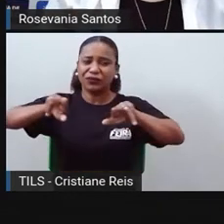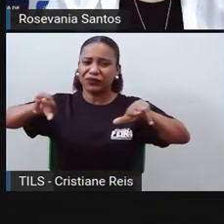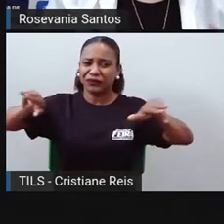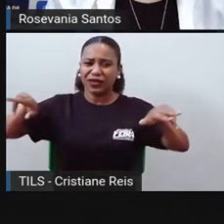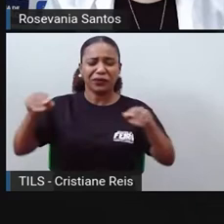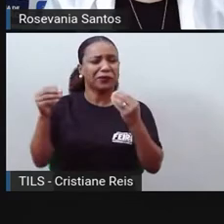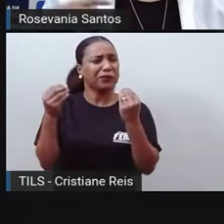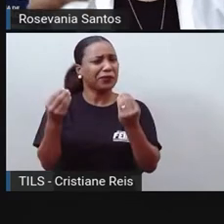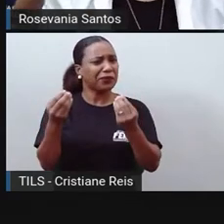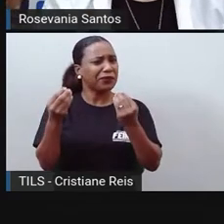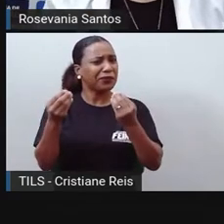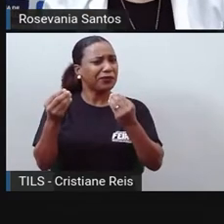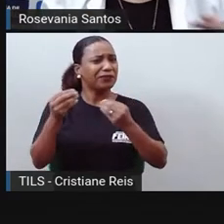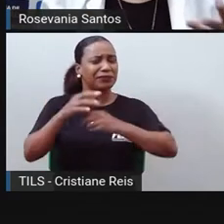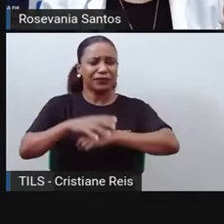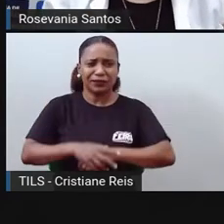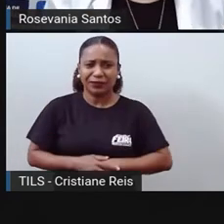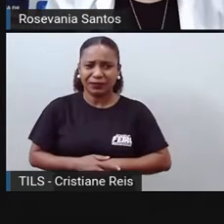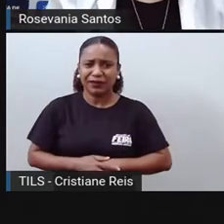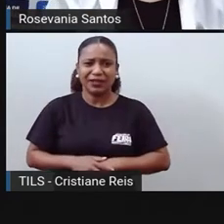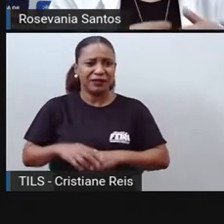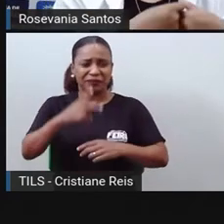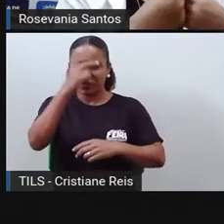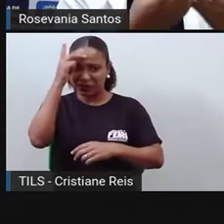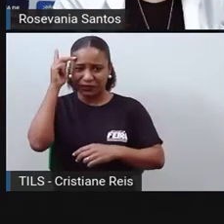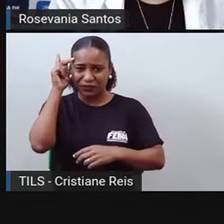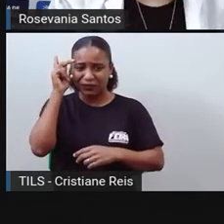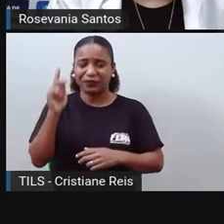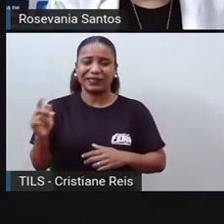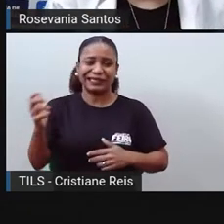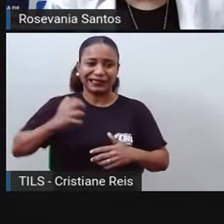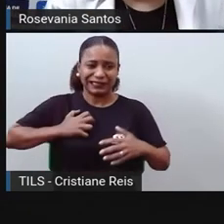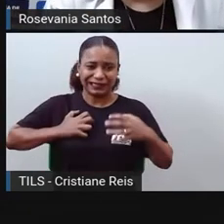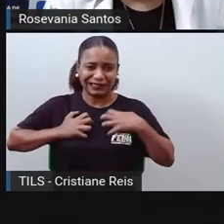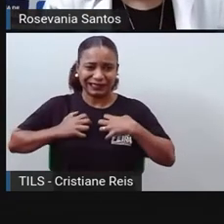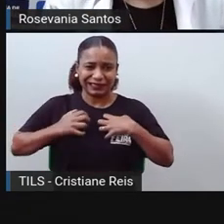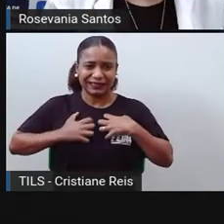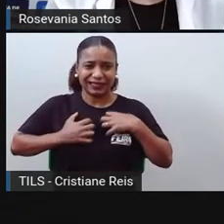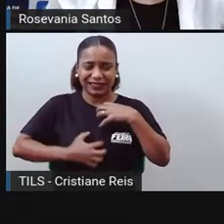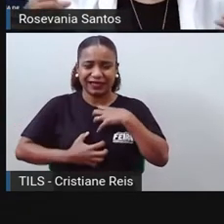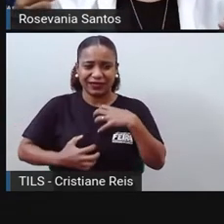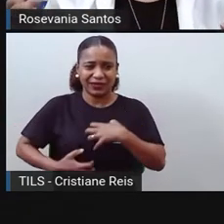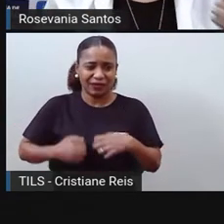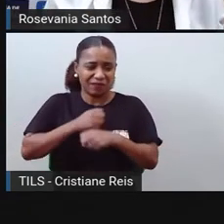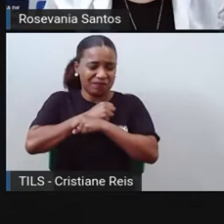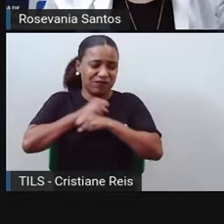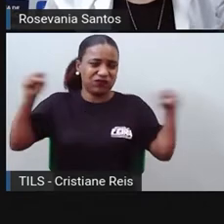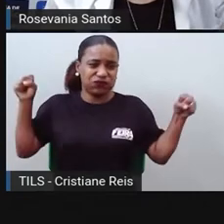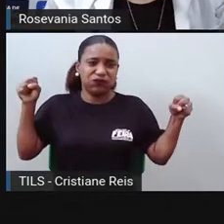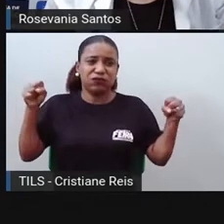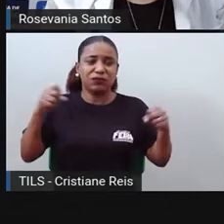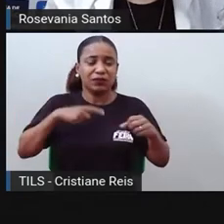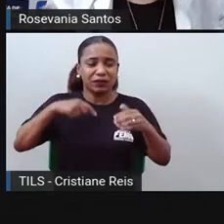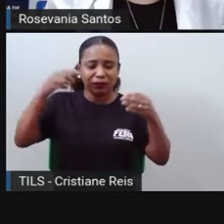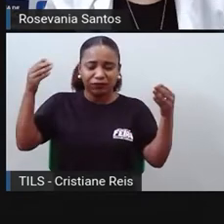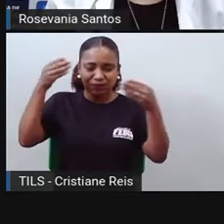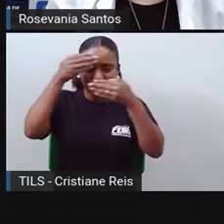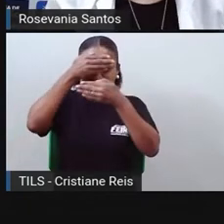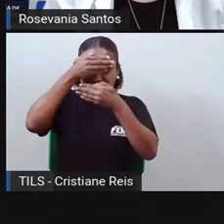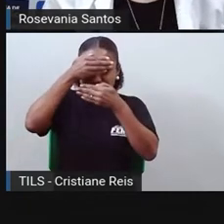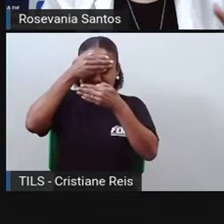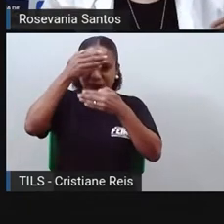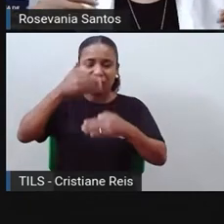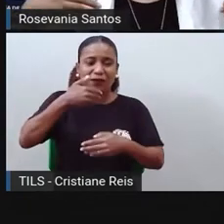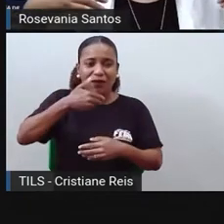ao mesmo tempo estão explodindo pessoas, estão botando minas em determinados locais, ou estão gerando